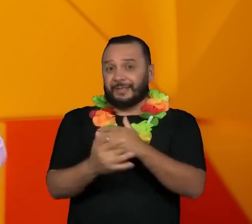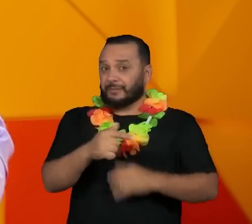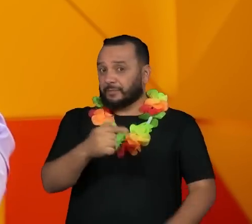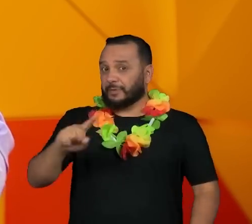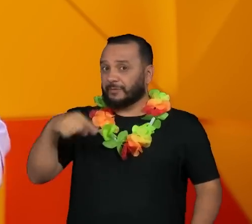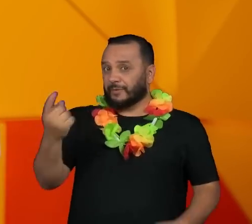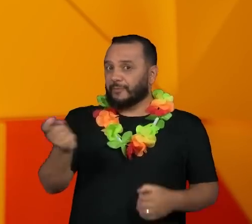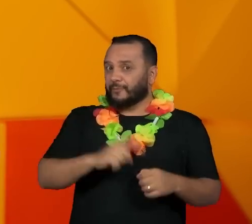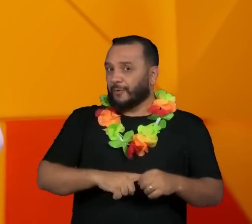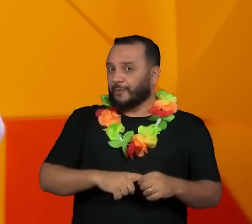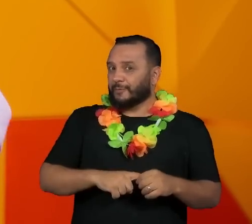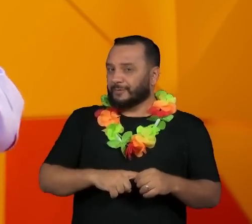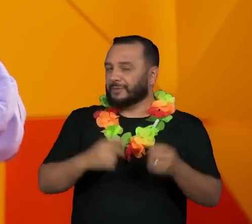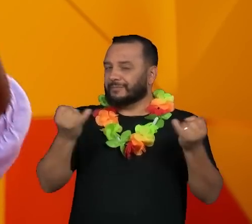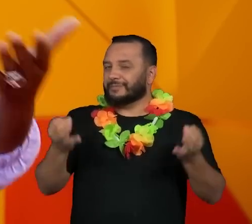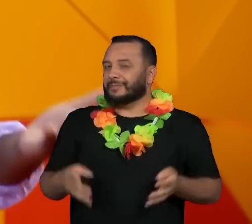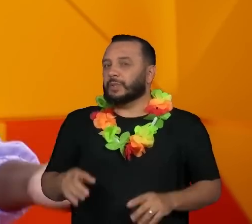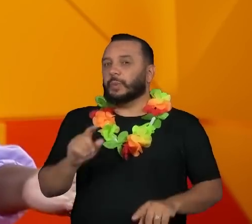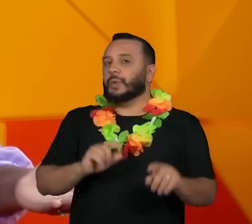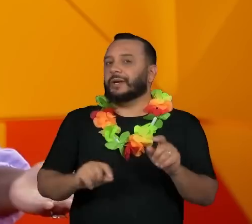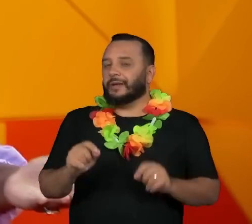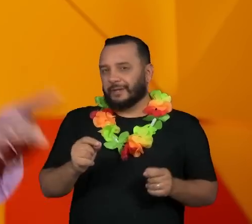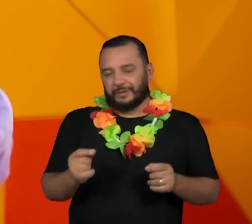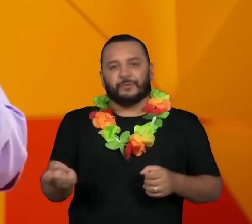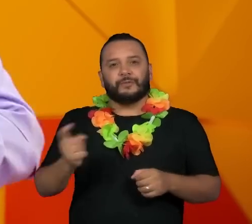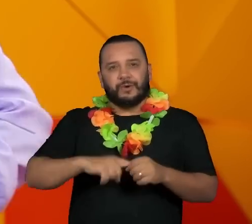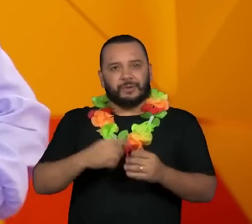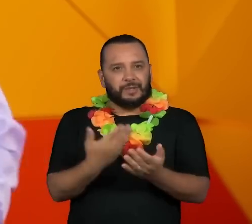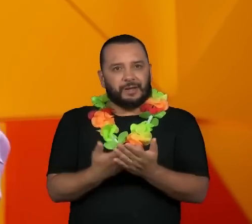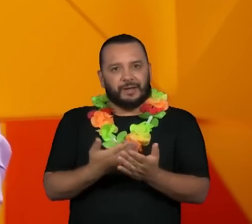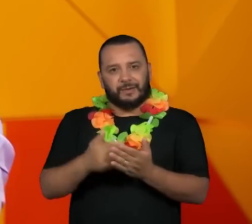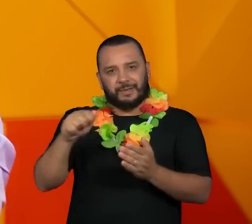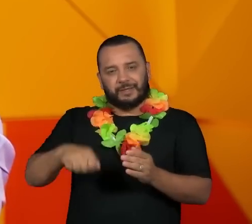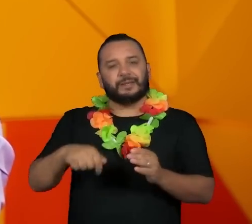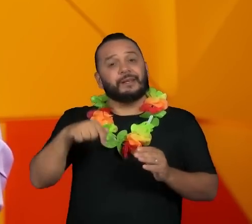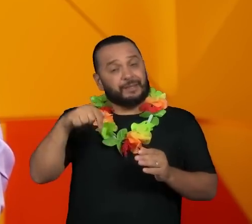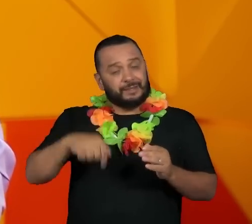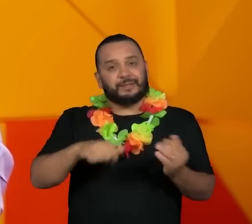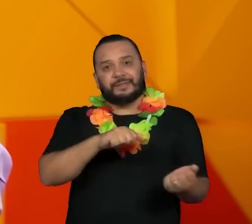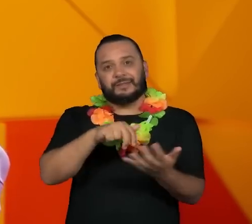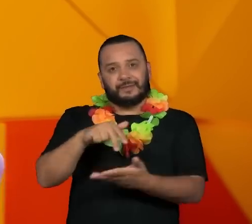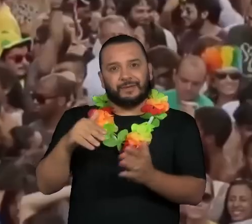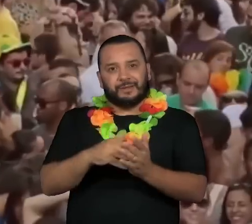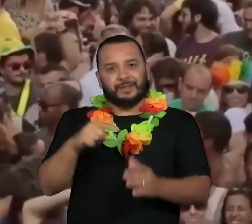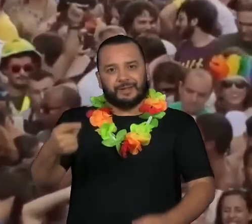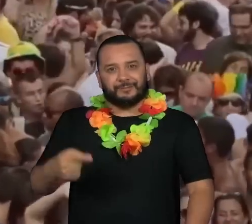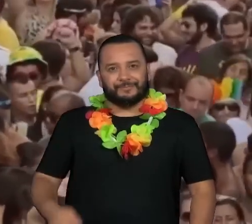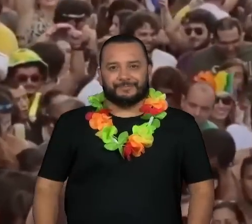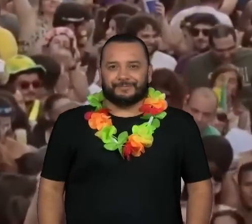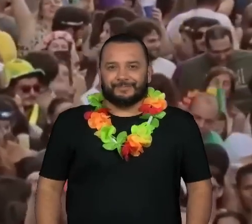que vem eu volto falando sobre o retorno às aulas aqui no Estação Livre. Até lá!